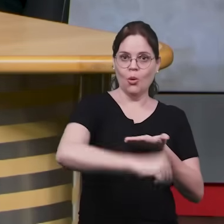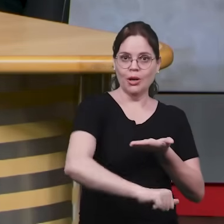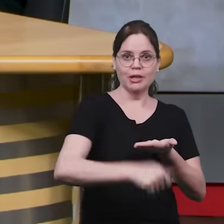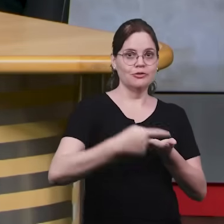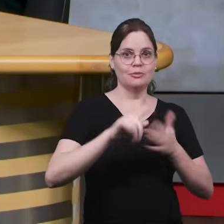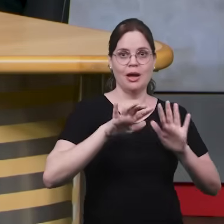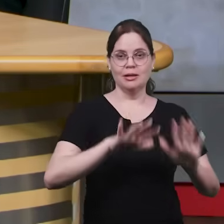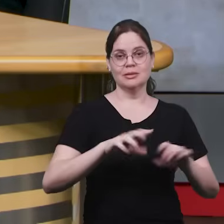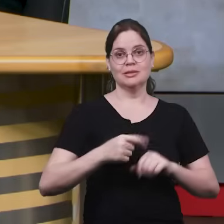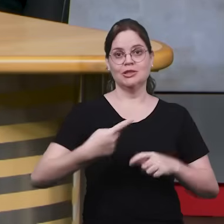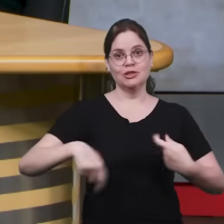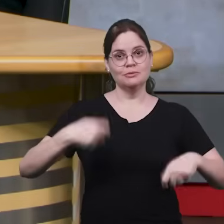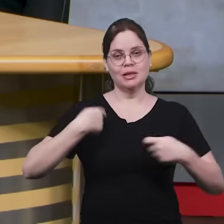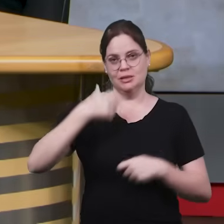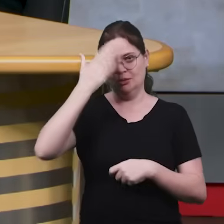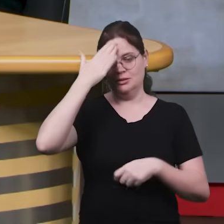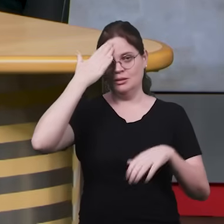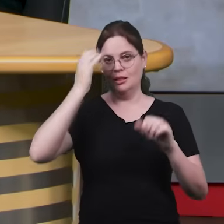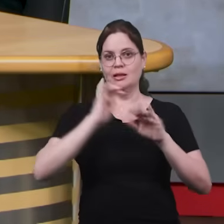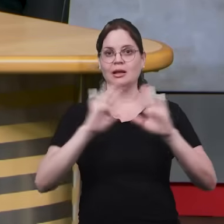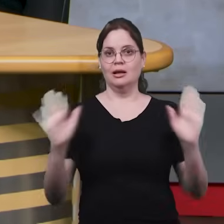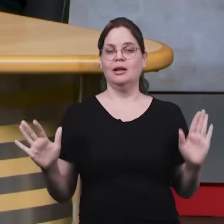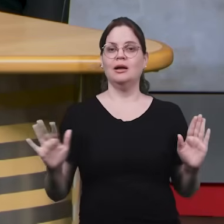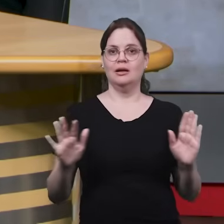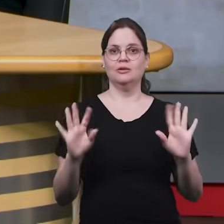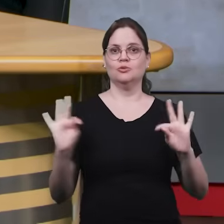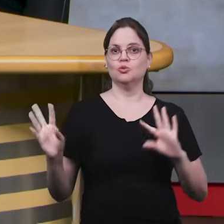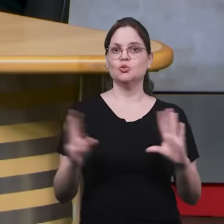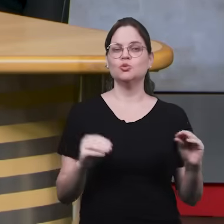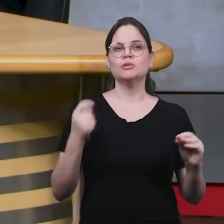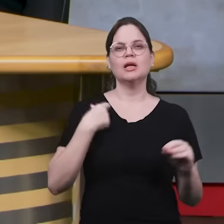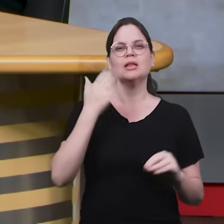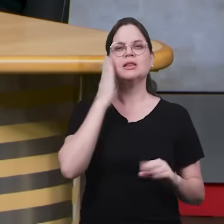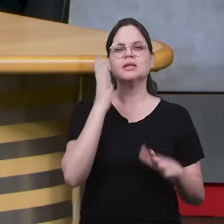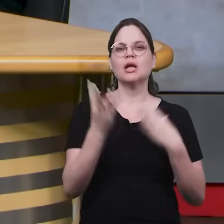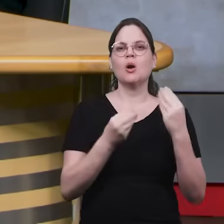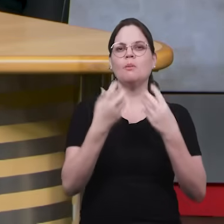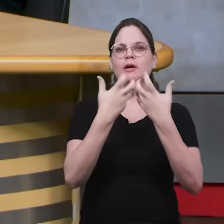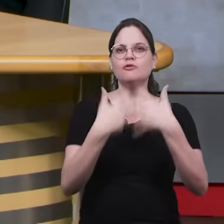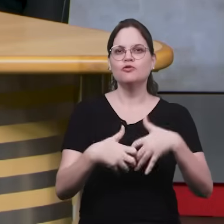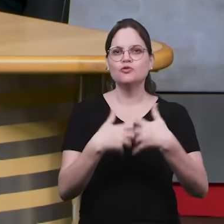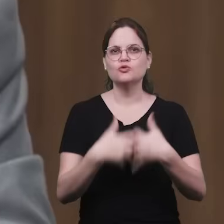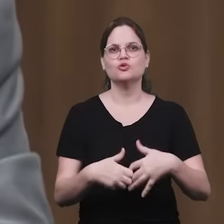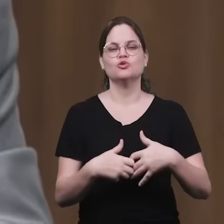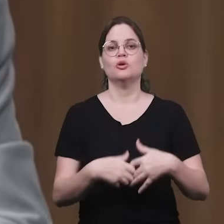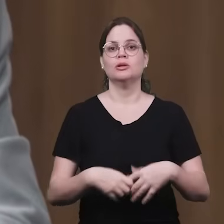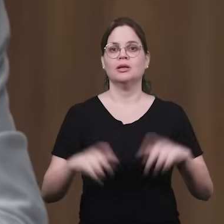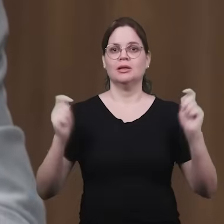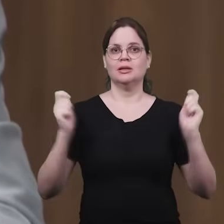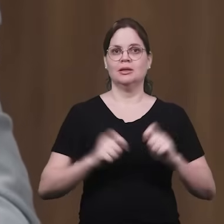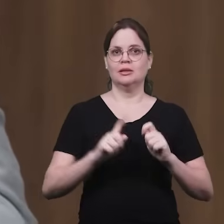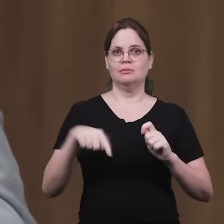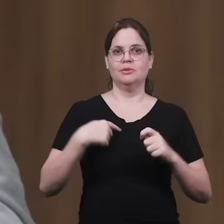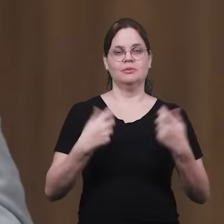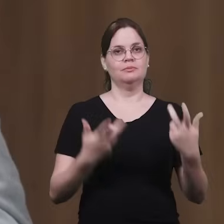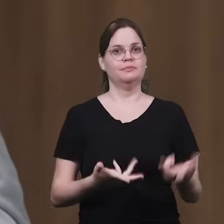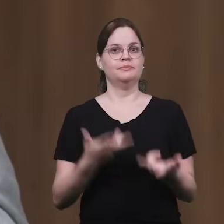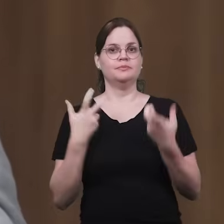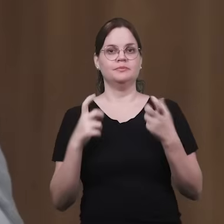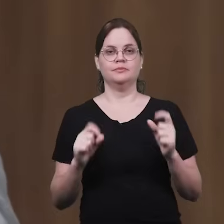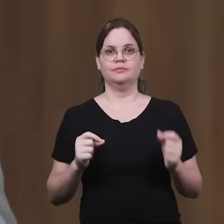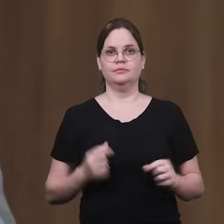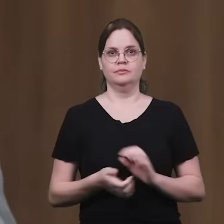algoritmo trabalha. Nós precisamos entender isso, entender essa dinâmica para que a gente possa